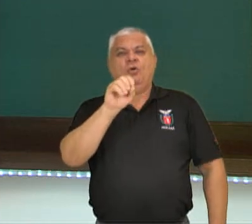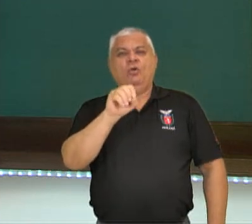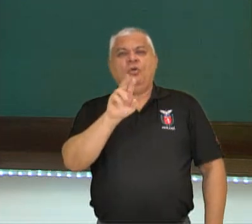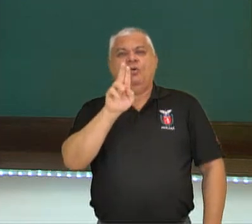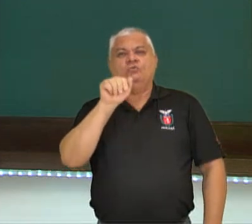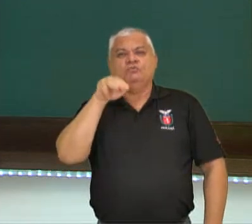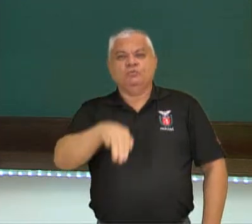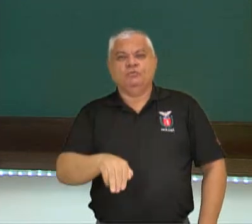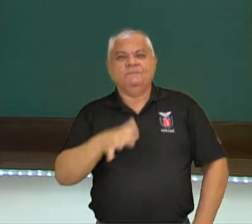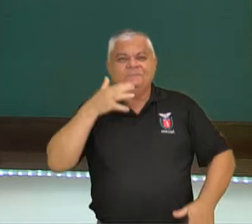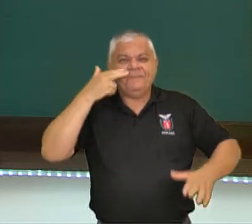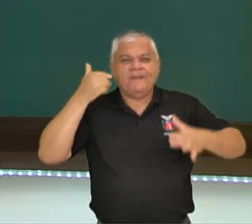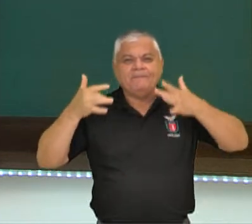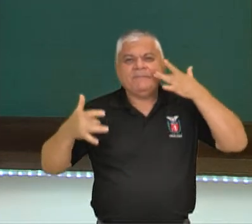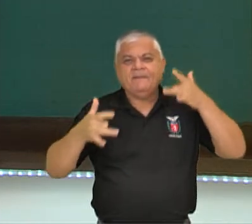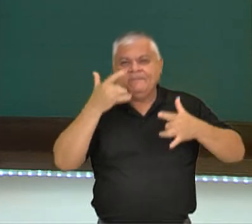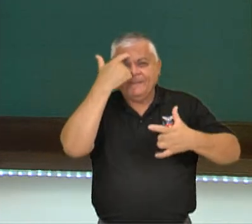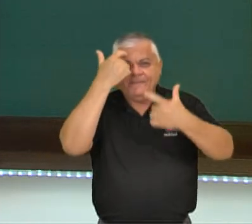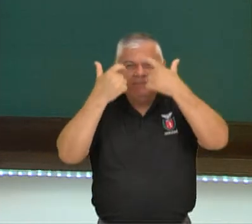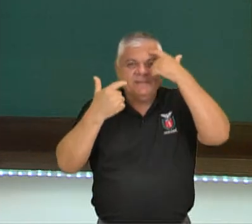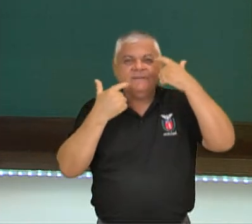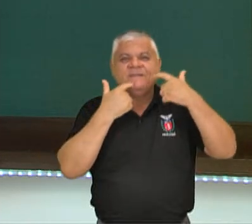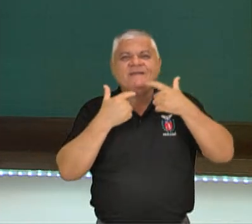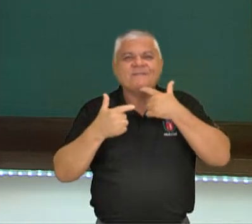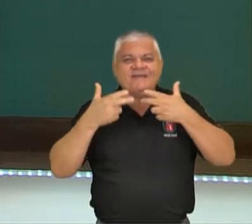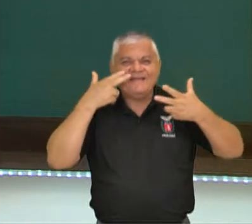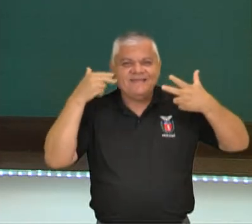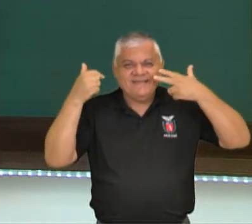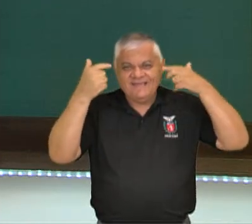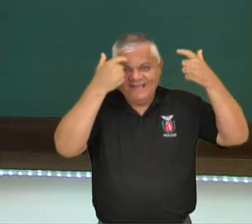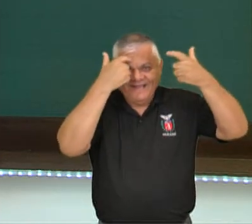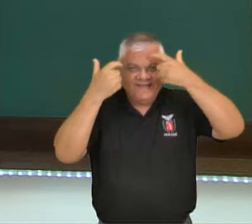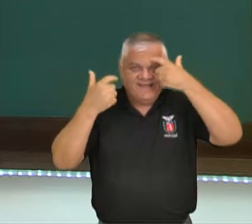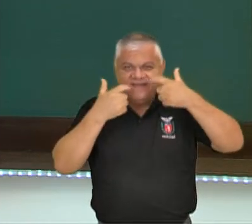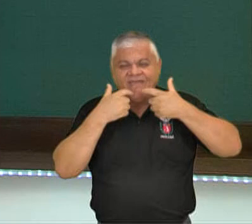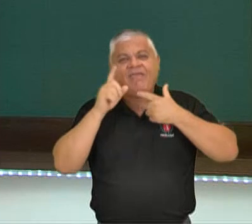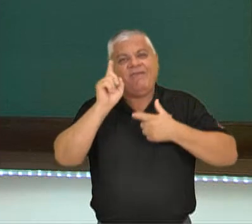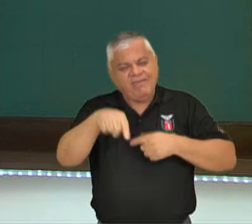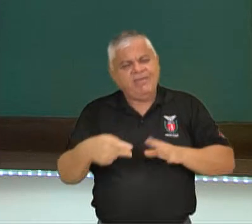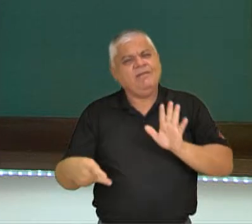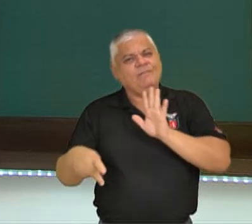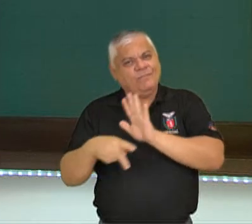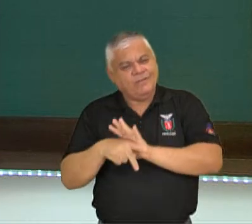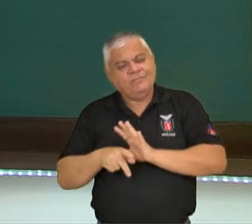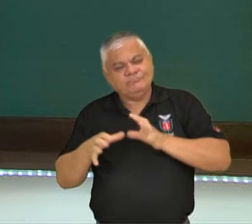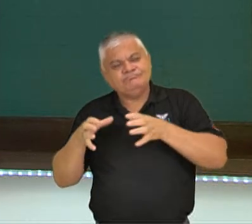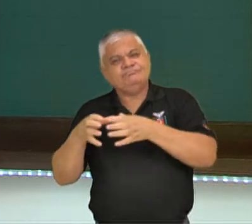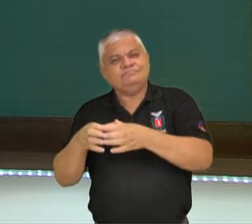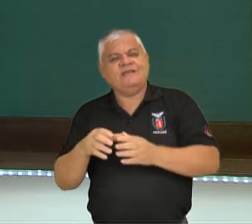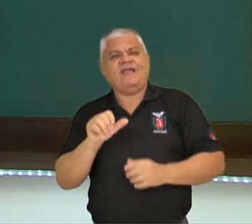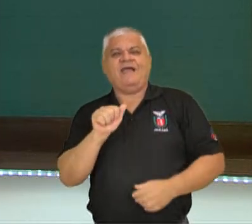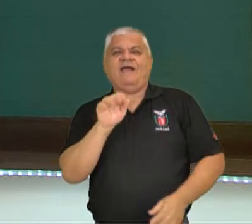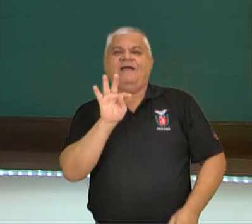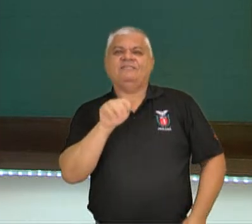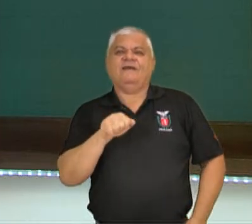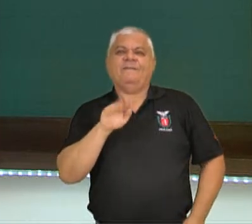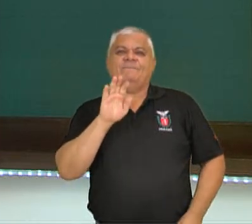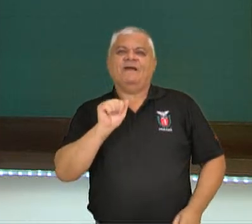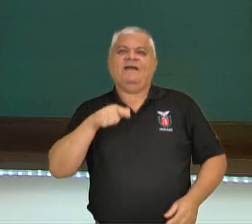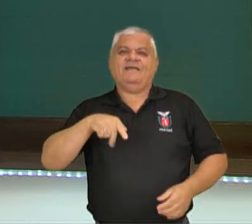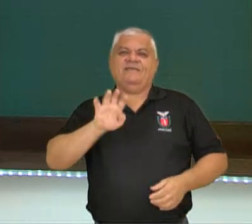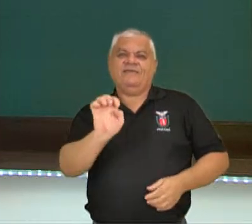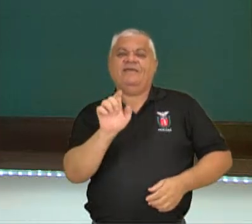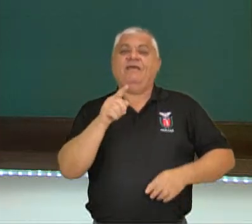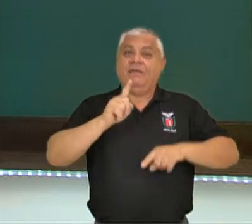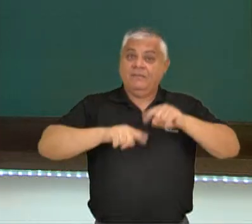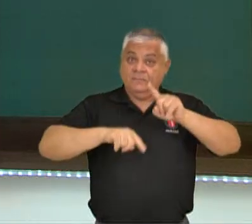usam várias formas de tambor. Um desses tambores que eles tocam é também o atabaque, tá? Então, o atabaque é